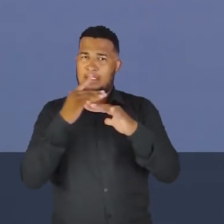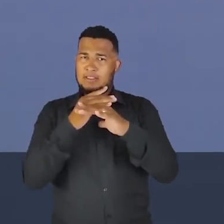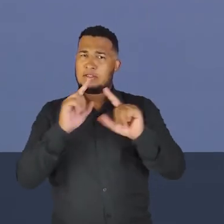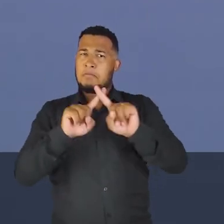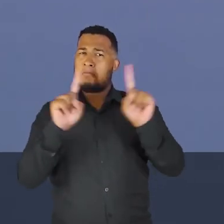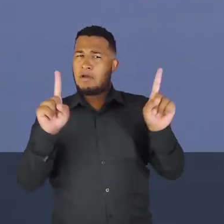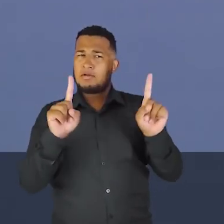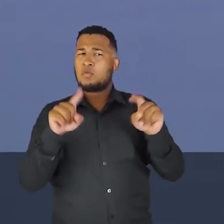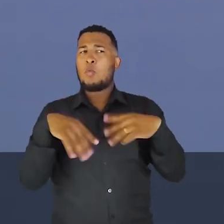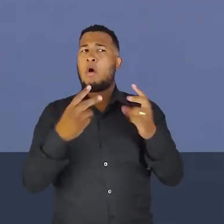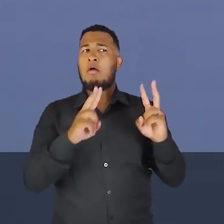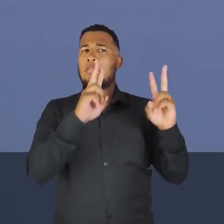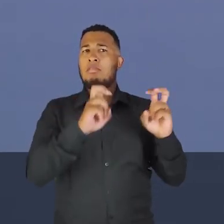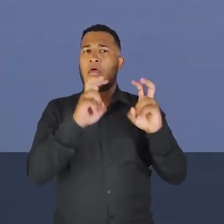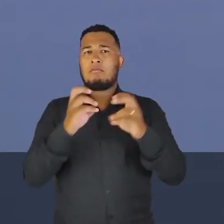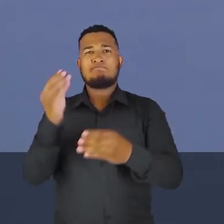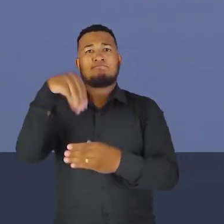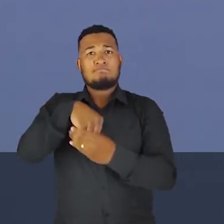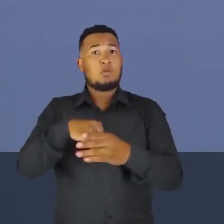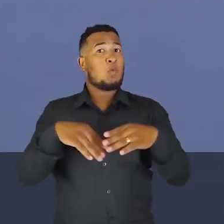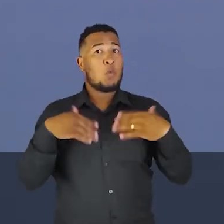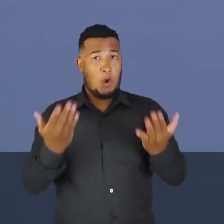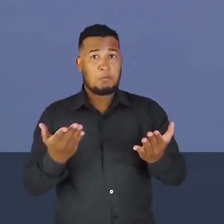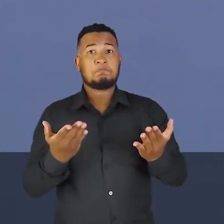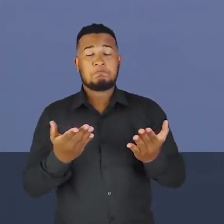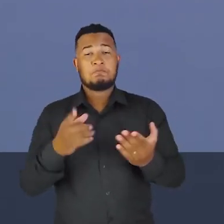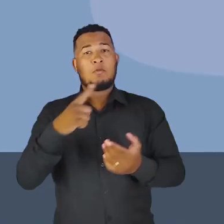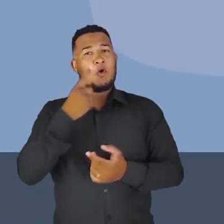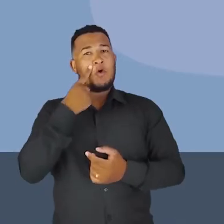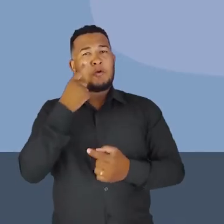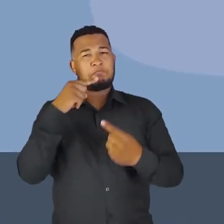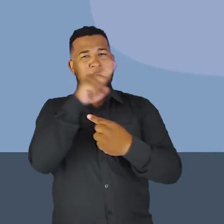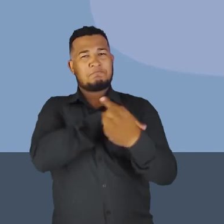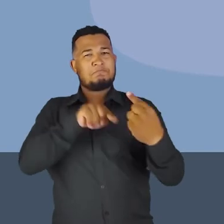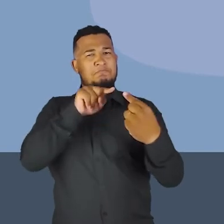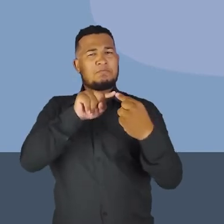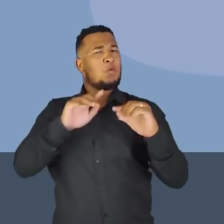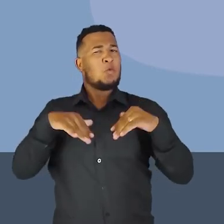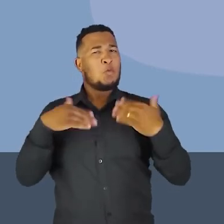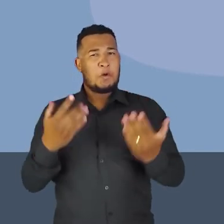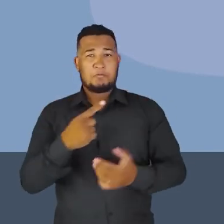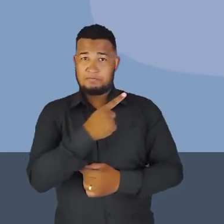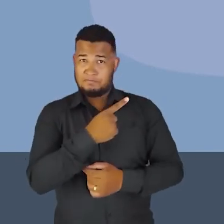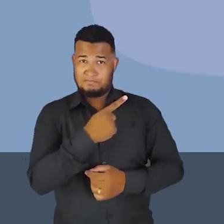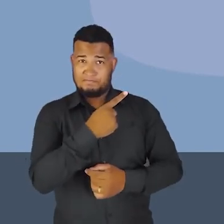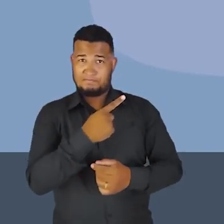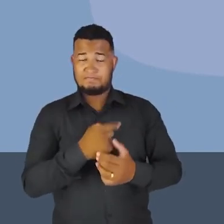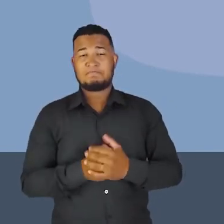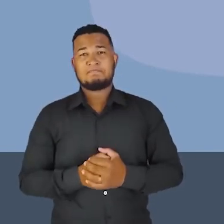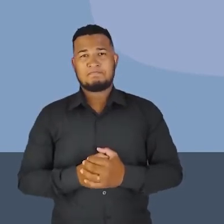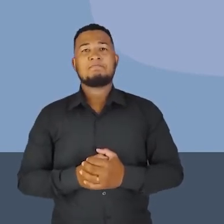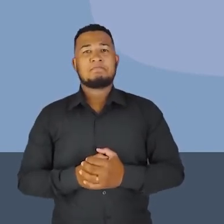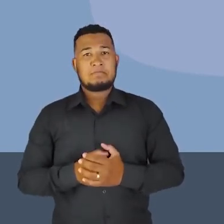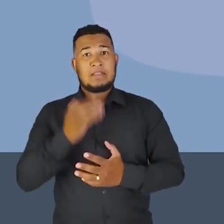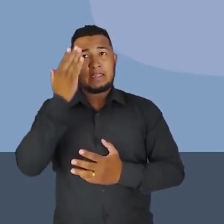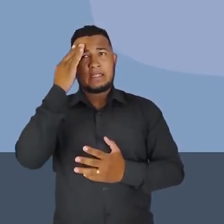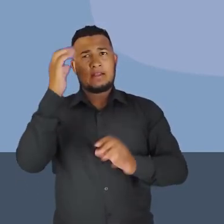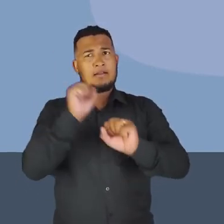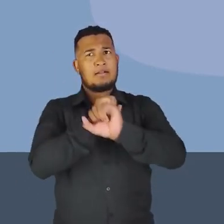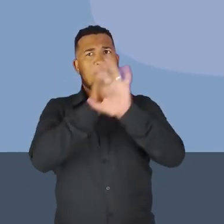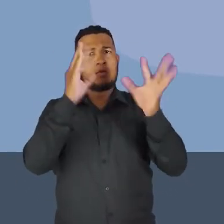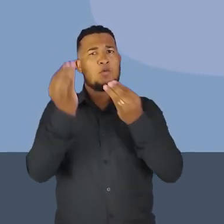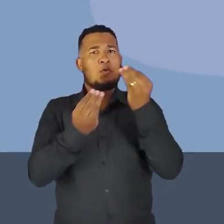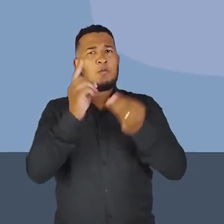serão, então, os temas abordados? Quais serão os objetivos dessa aula? Vamos ver. Nós vamos compreender a organização de uma cidade.